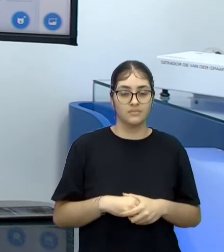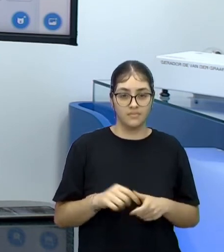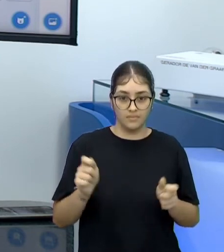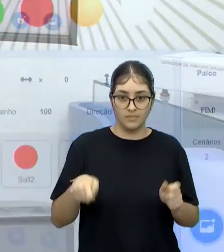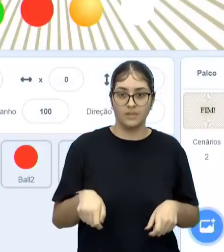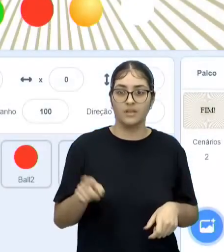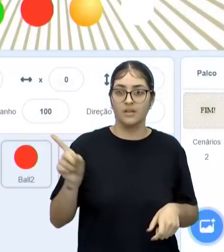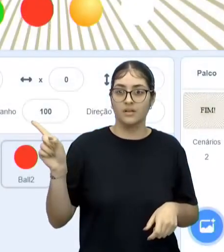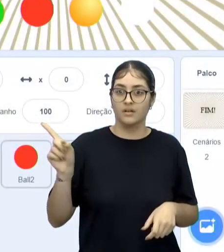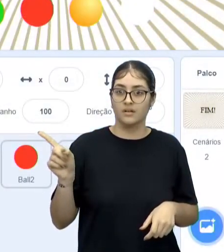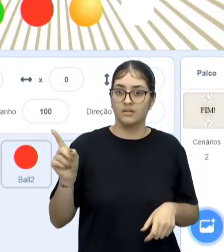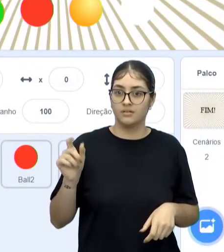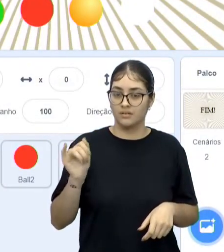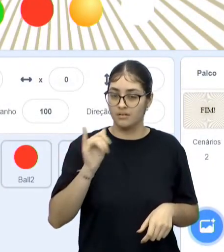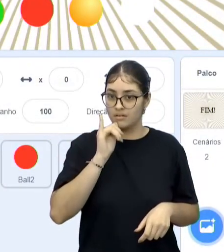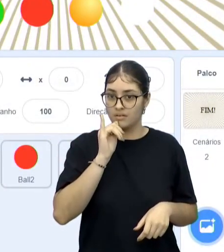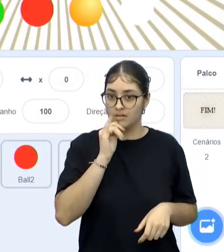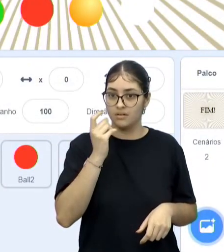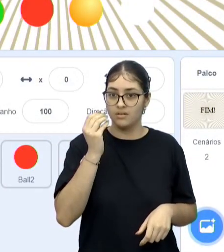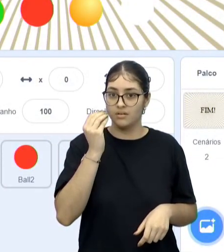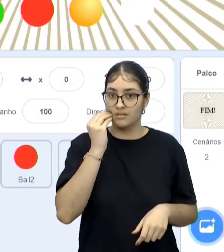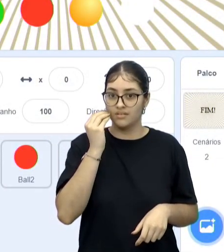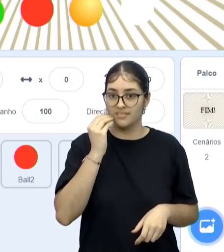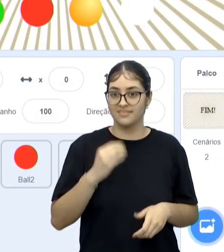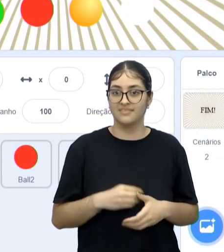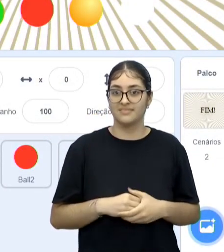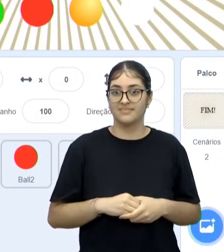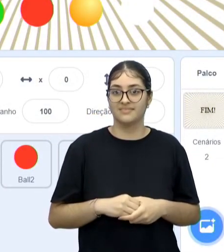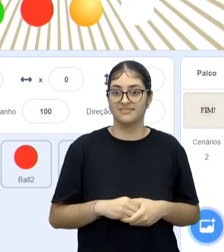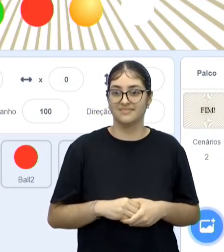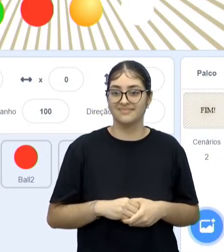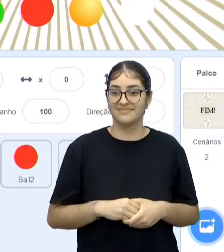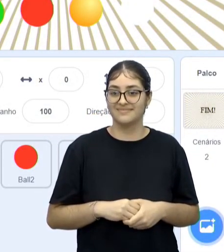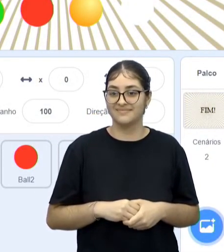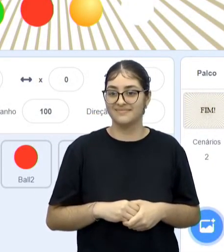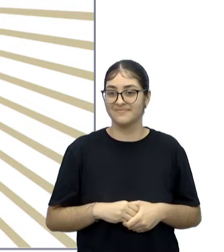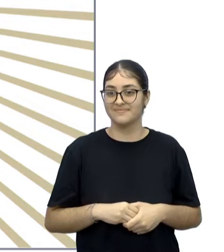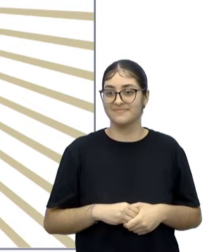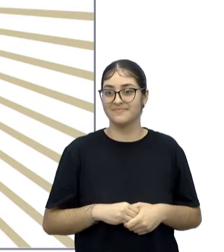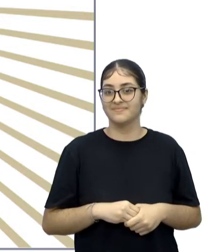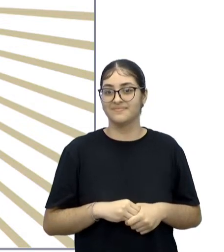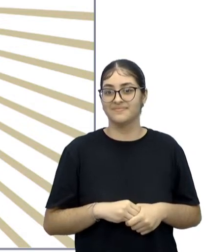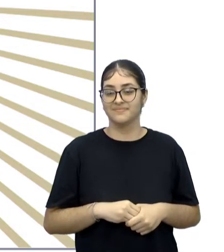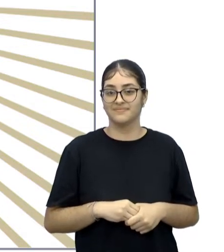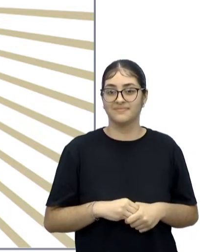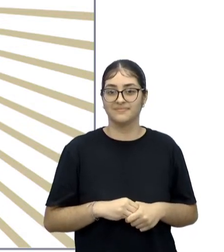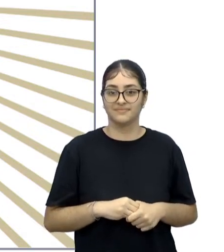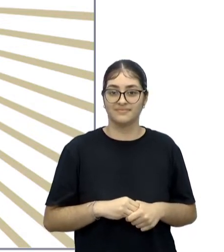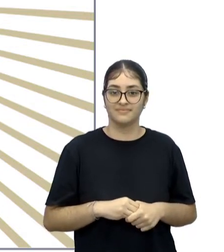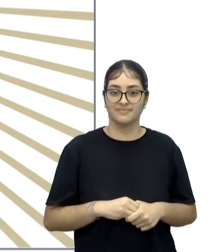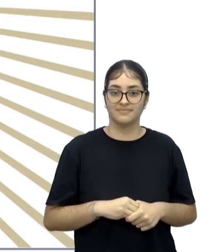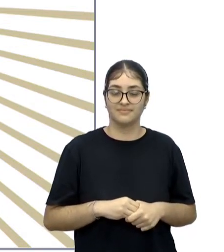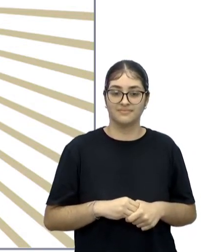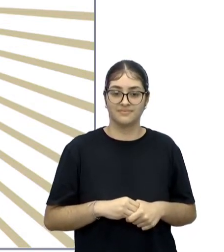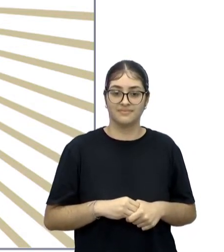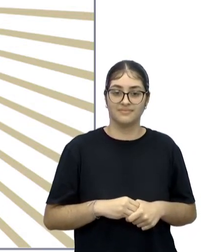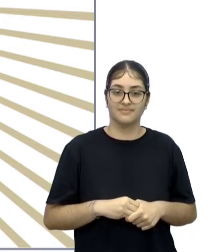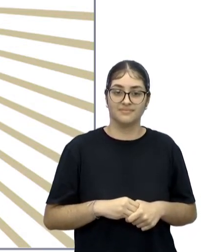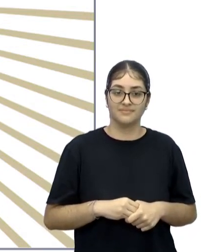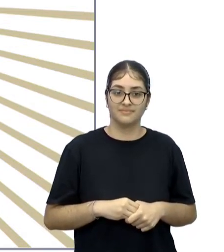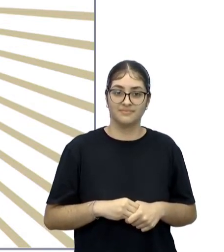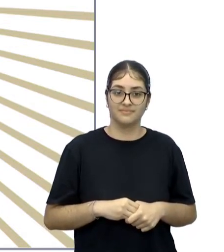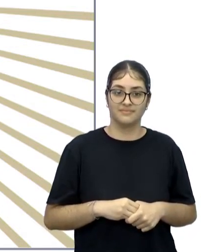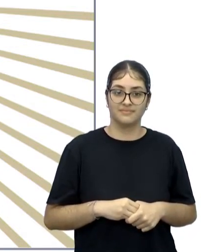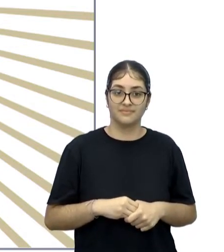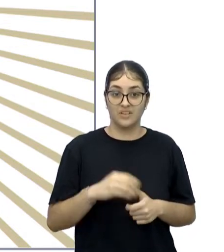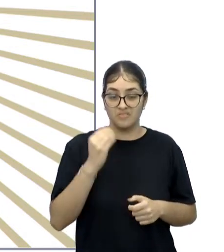até tentar, antes que acabe aqui a nossa aula, Olha aí o barulho! Deixa eu abrir aqui para vocês, ó. Eu acho que eu dei uma errada,